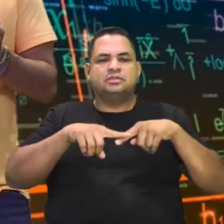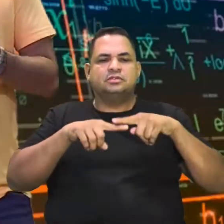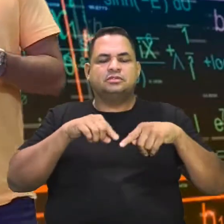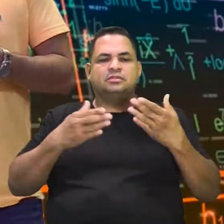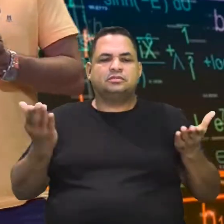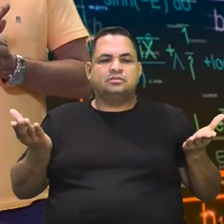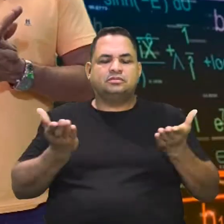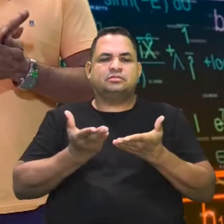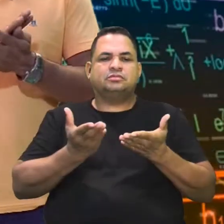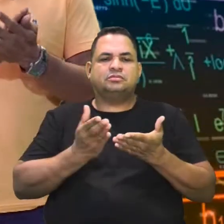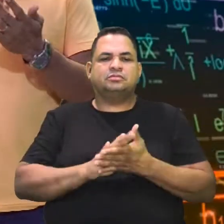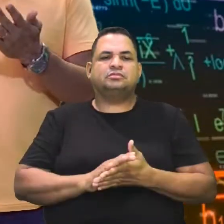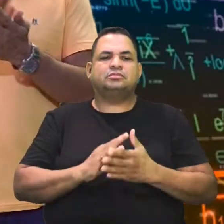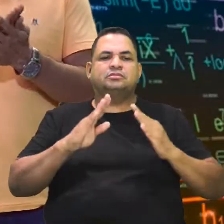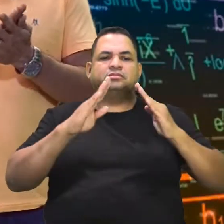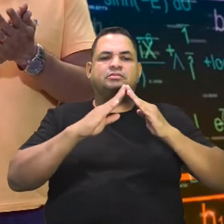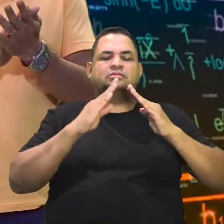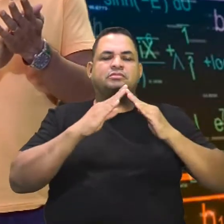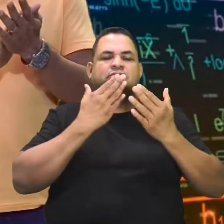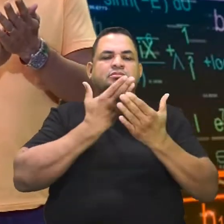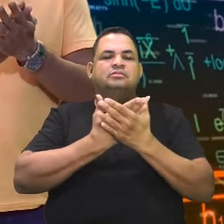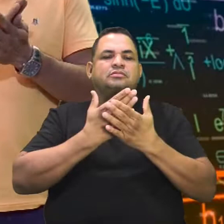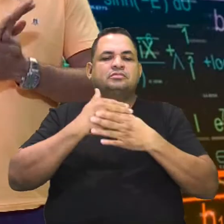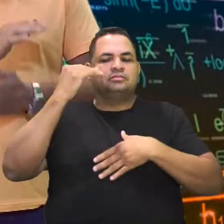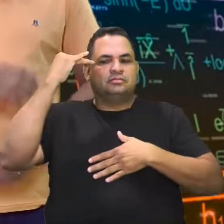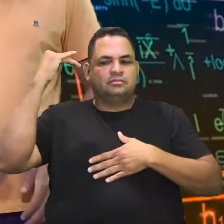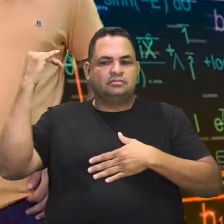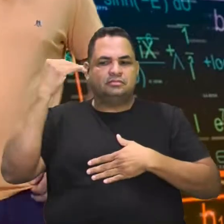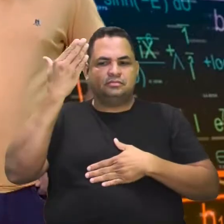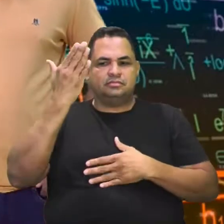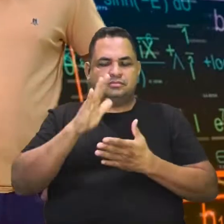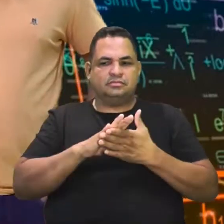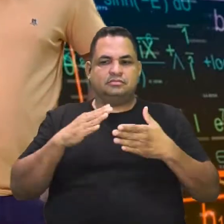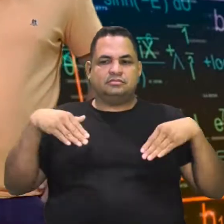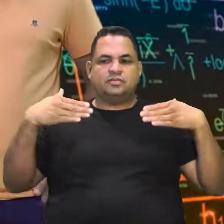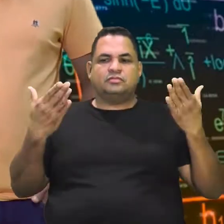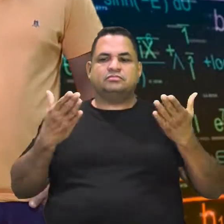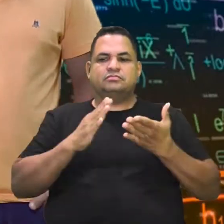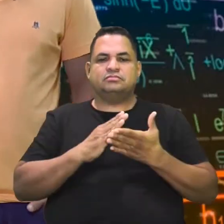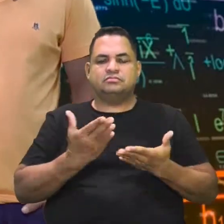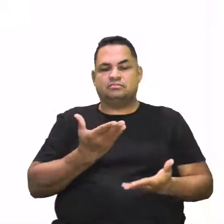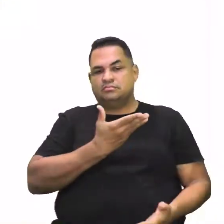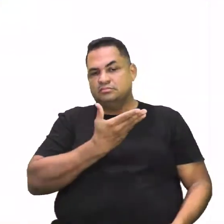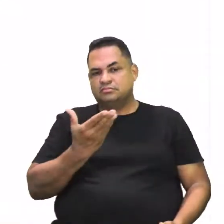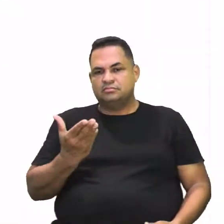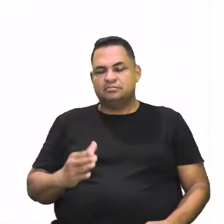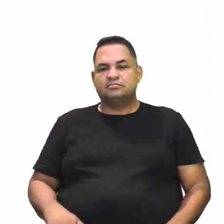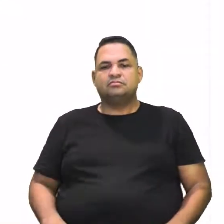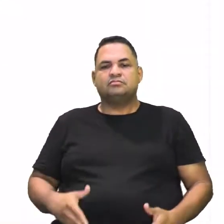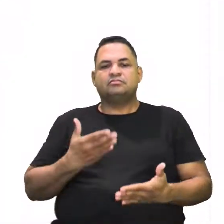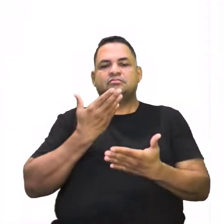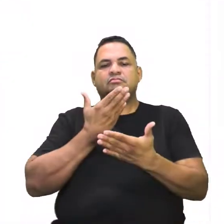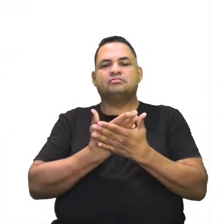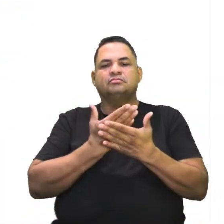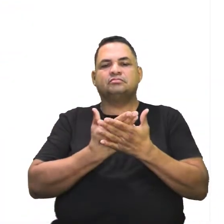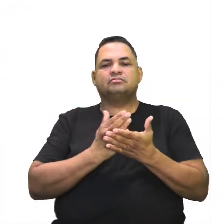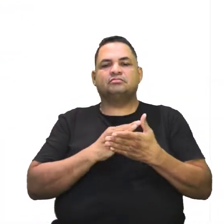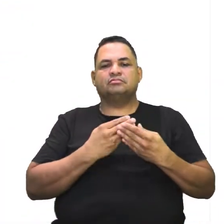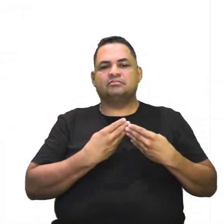Então hoje temos mais uma escola para homenagear. Vamos lá, olha lá na telinha qual a escola do dia de hoje, olha lá. Na aula de